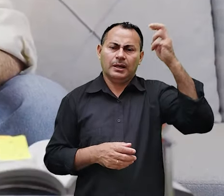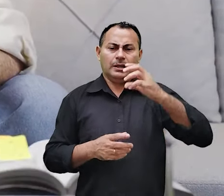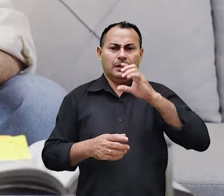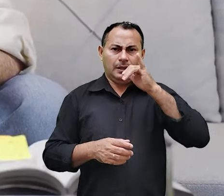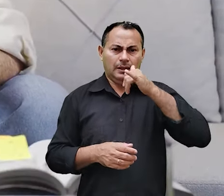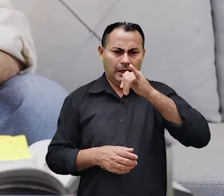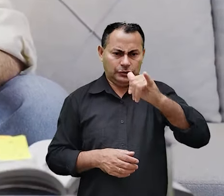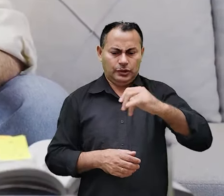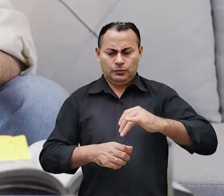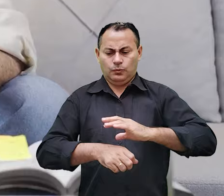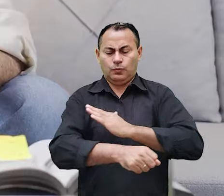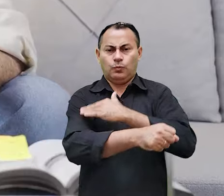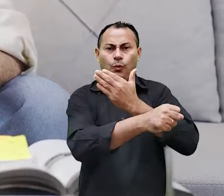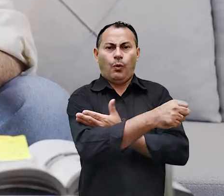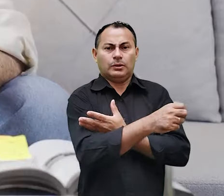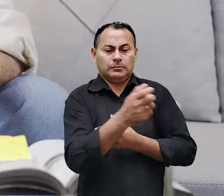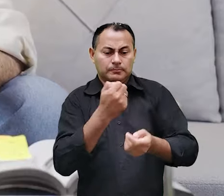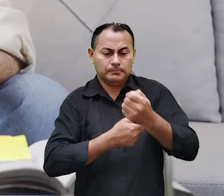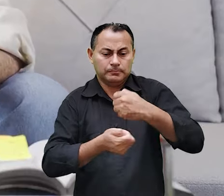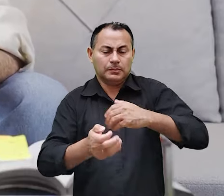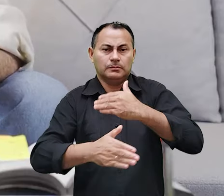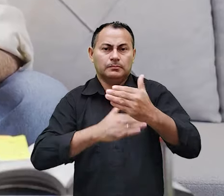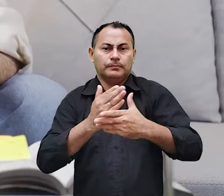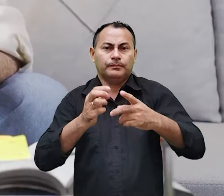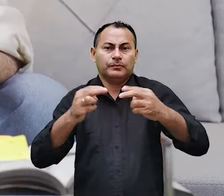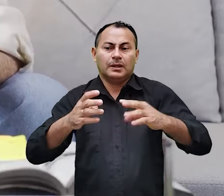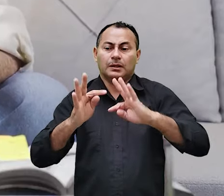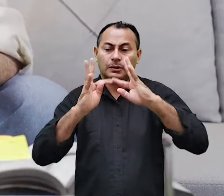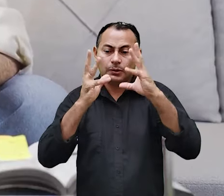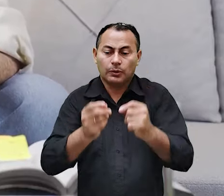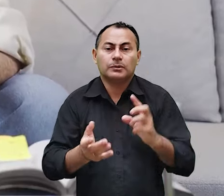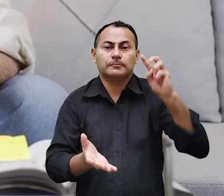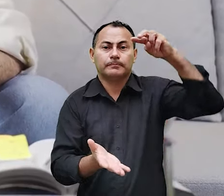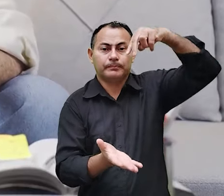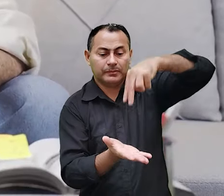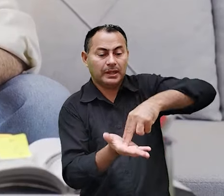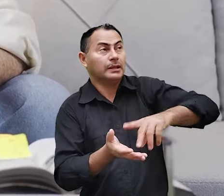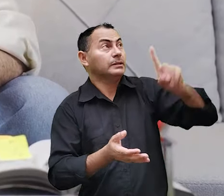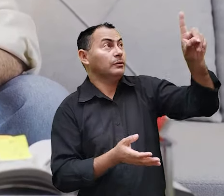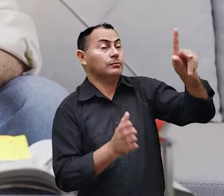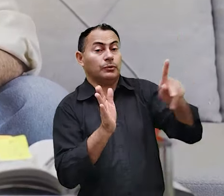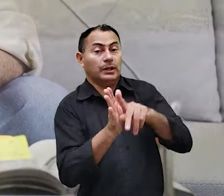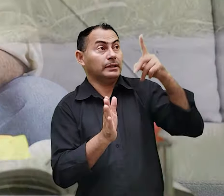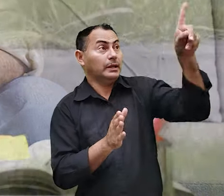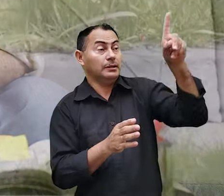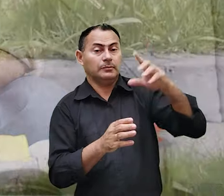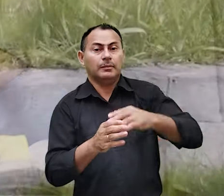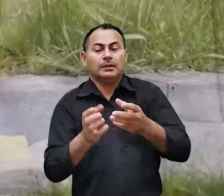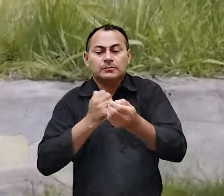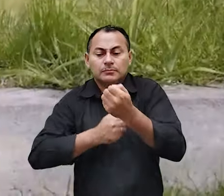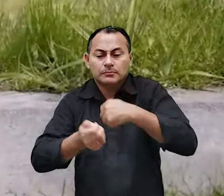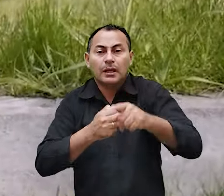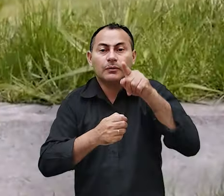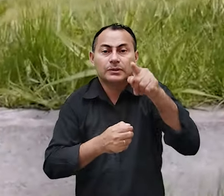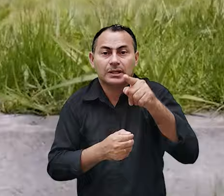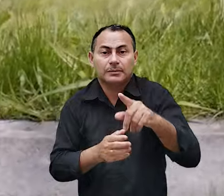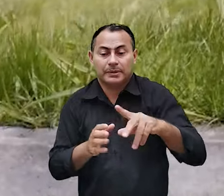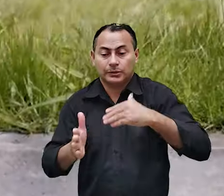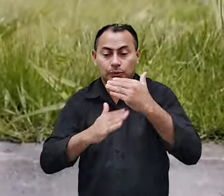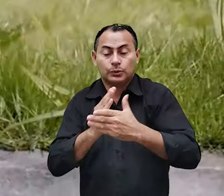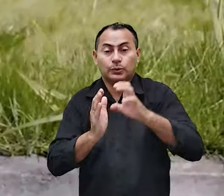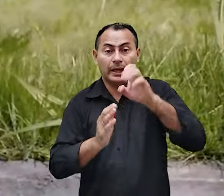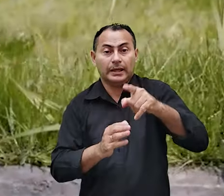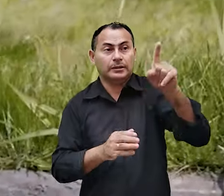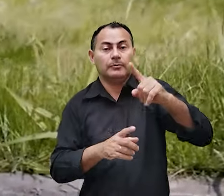seus talentos, energia, saúde e administrador de todas essas coisas. Todas elas pertencem a Deus, mas quem as está